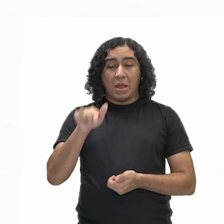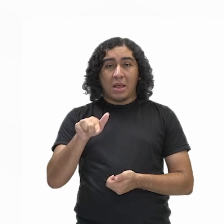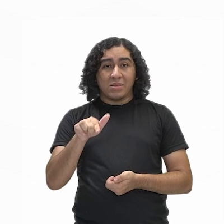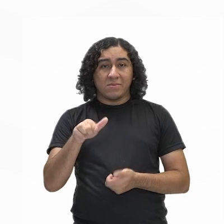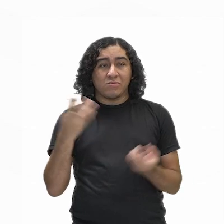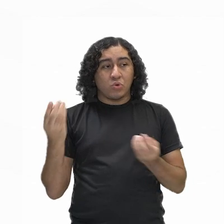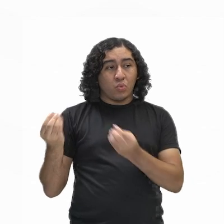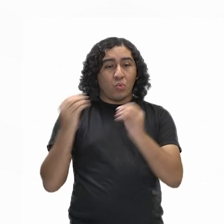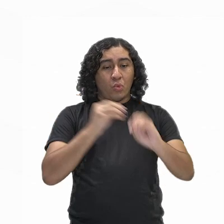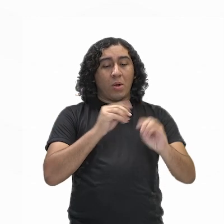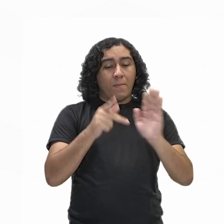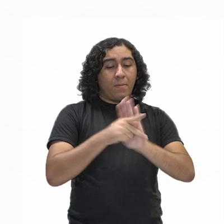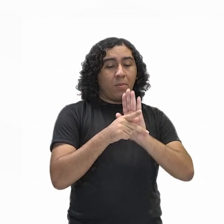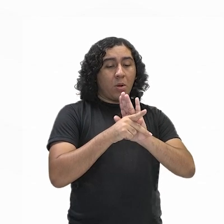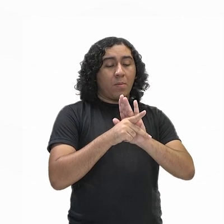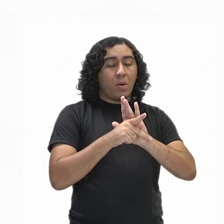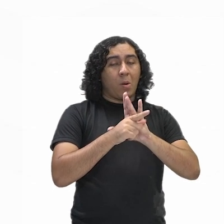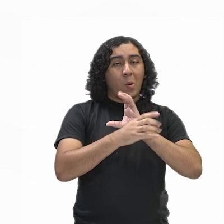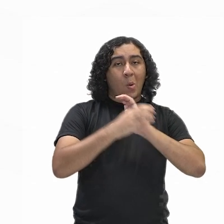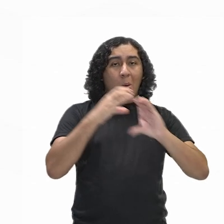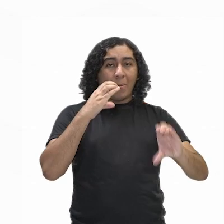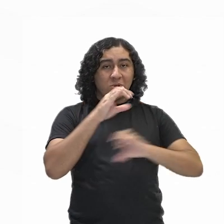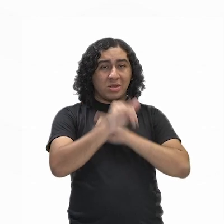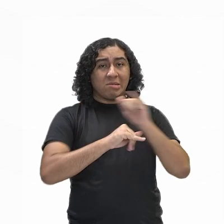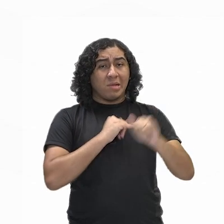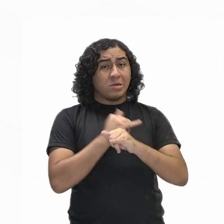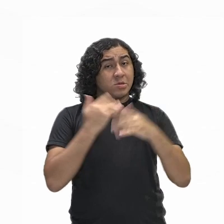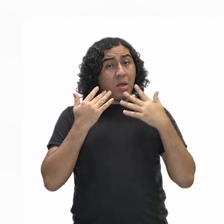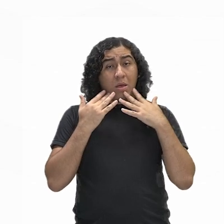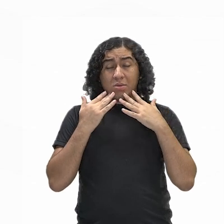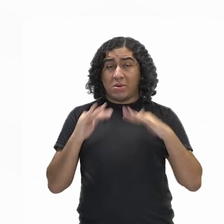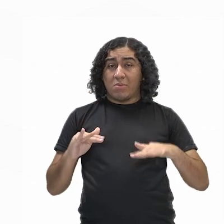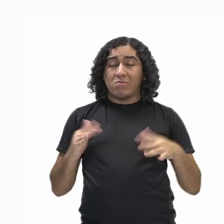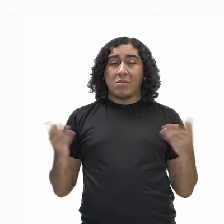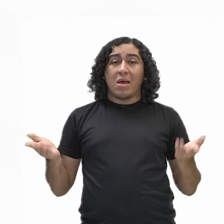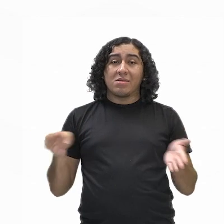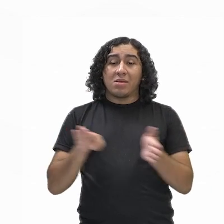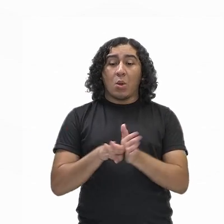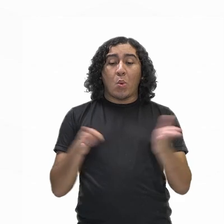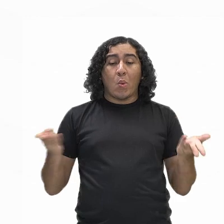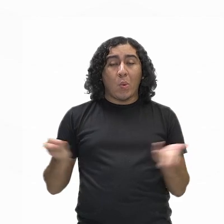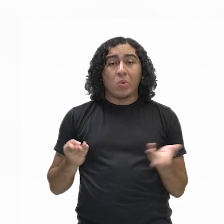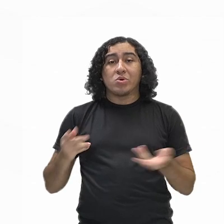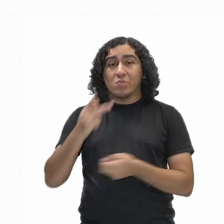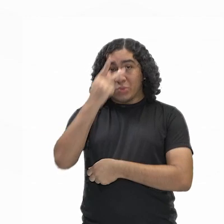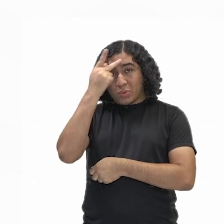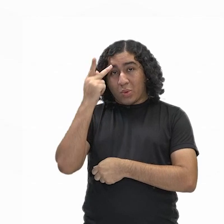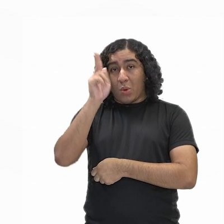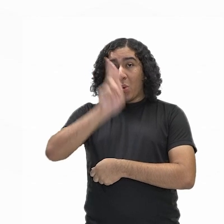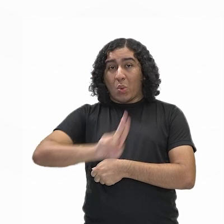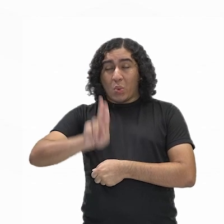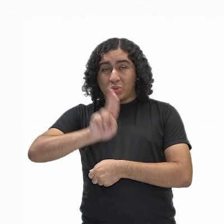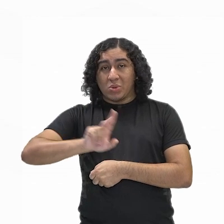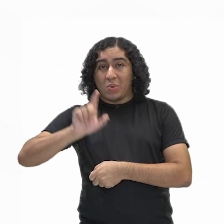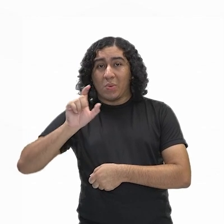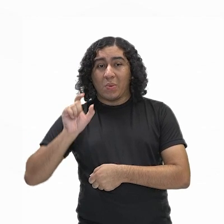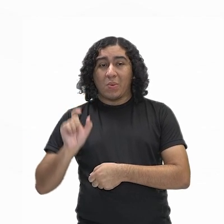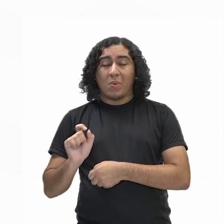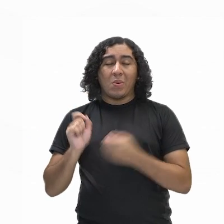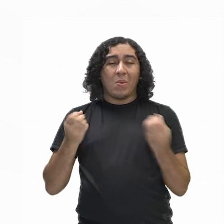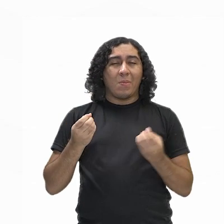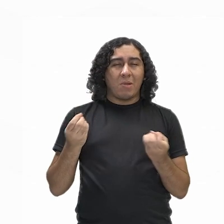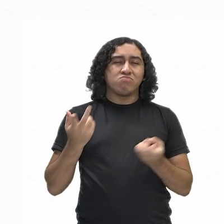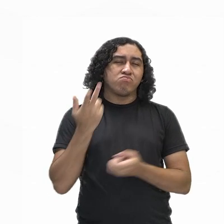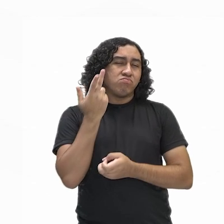na comunicação da internet de forma muito natural, e hoje as pessoas utilizam ele de uma